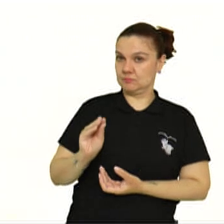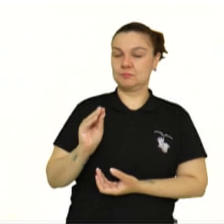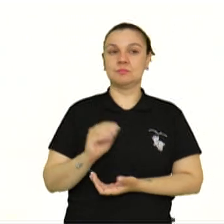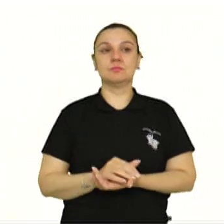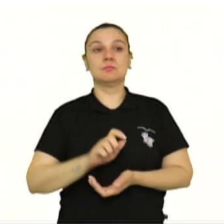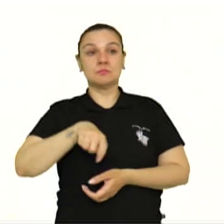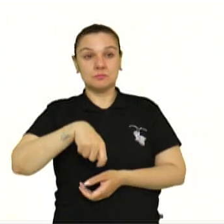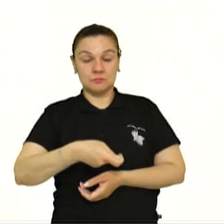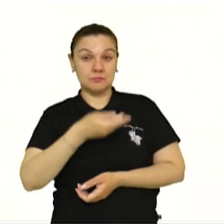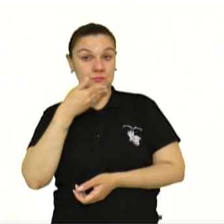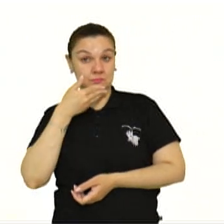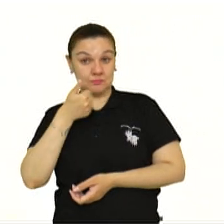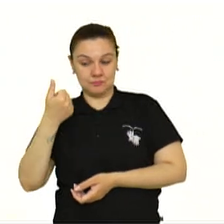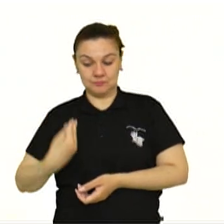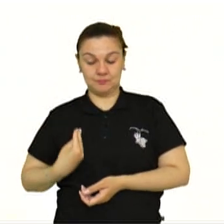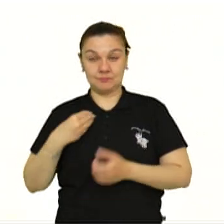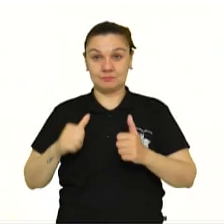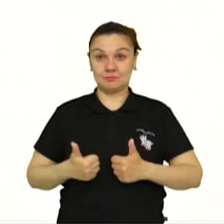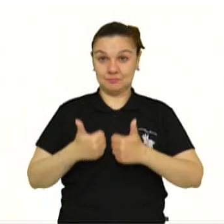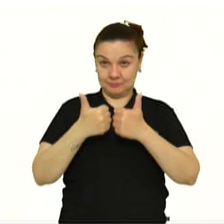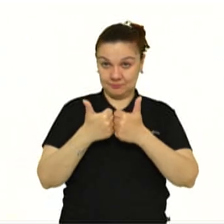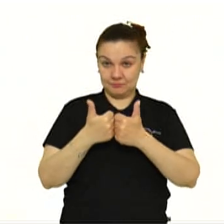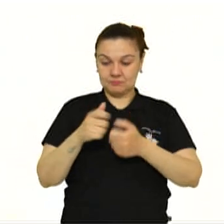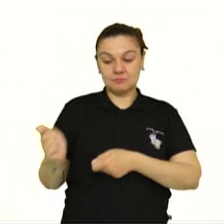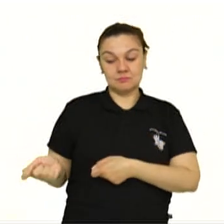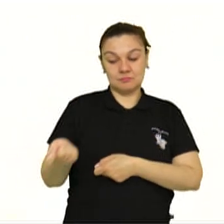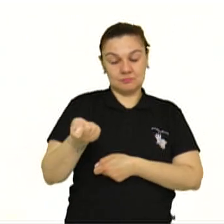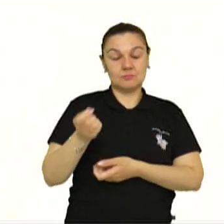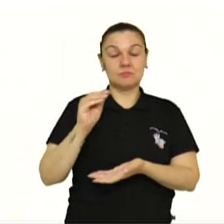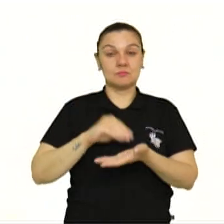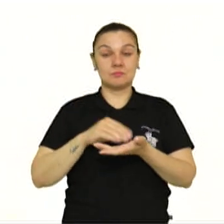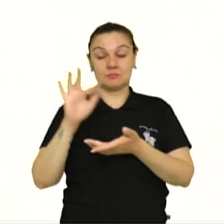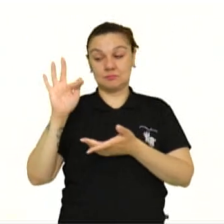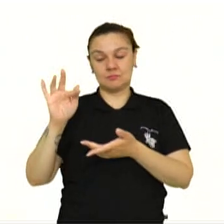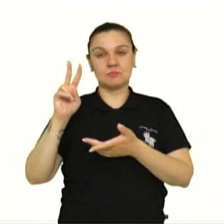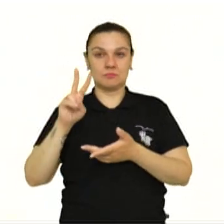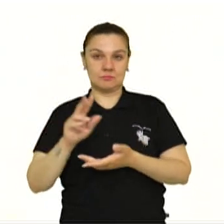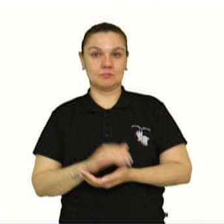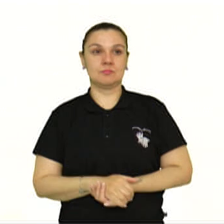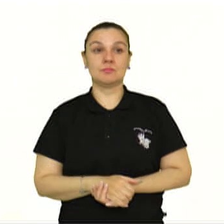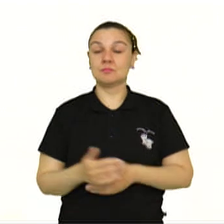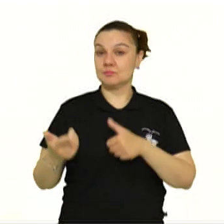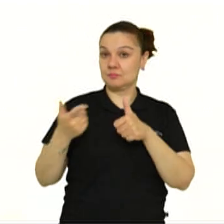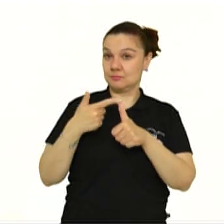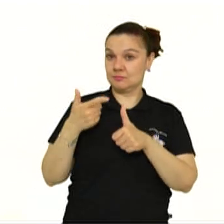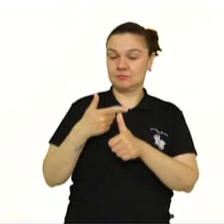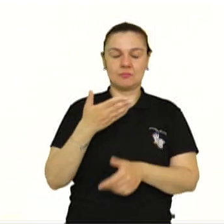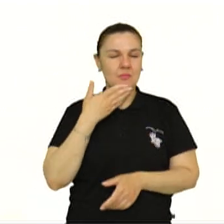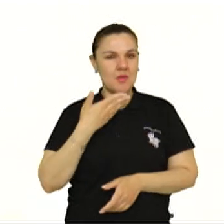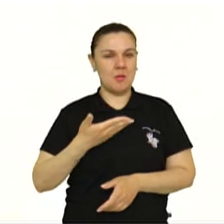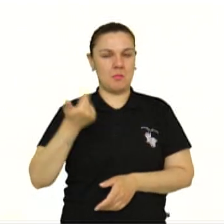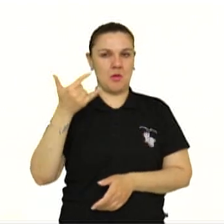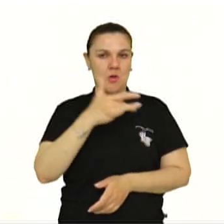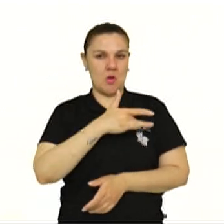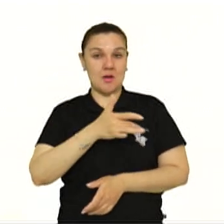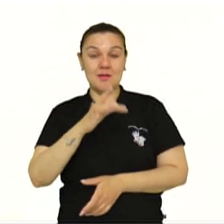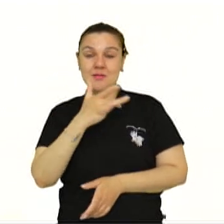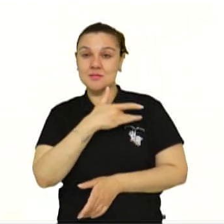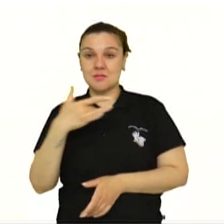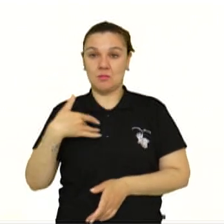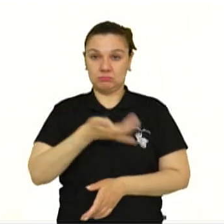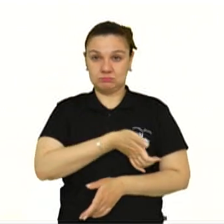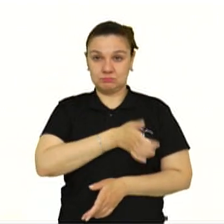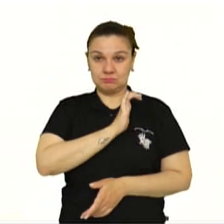dos benefícios do tênis, assinale verdadeiro ou falso. Primeiro lá, melhora a saúde